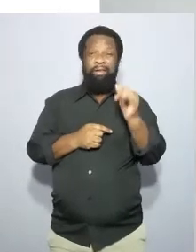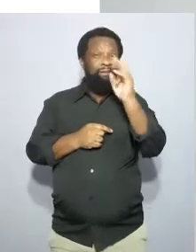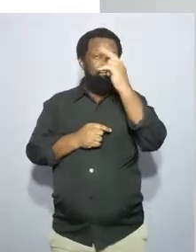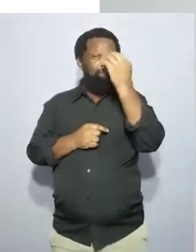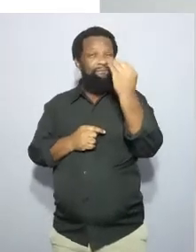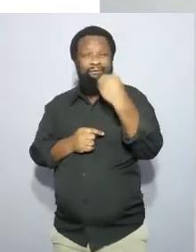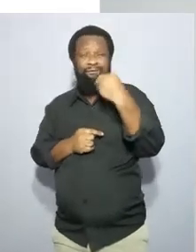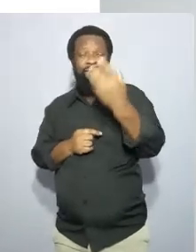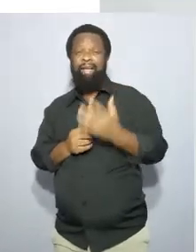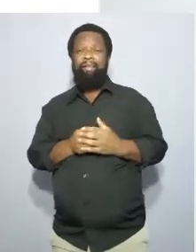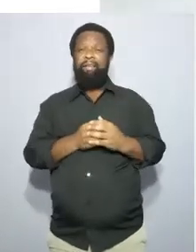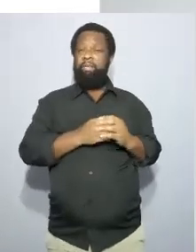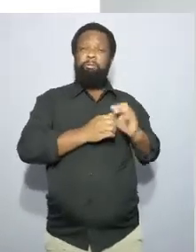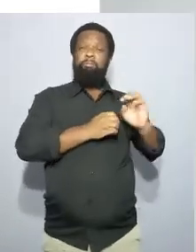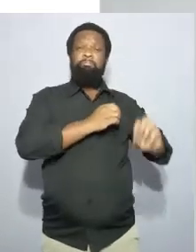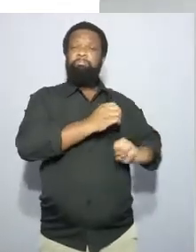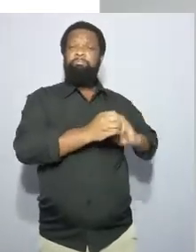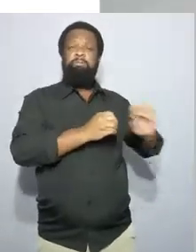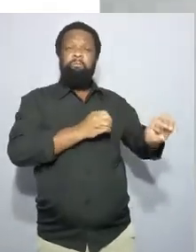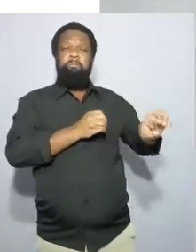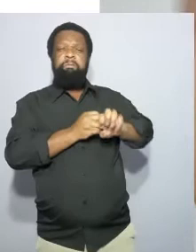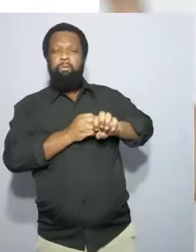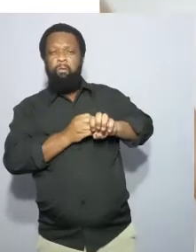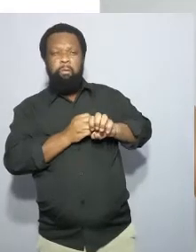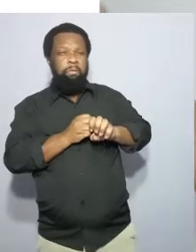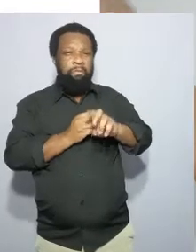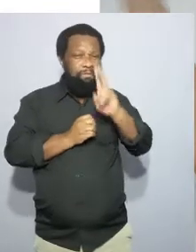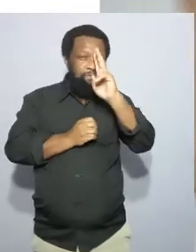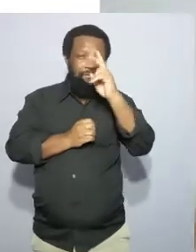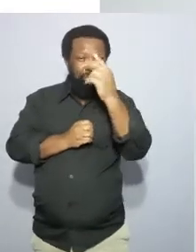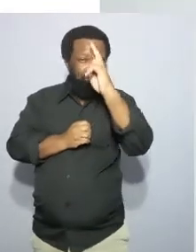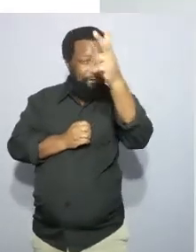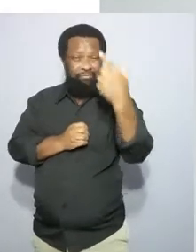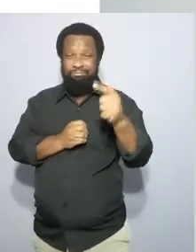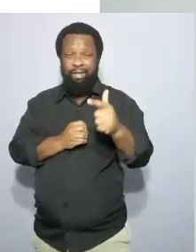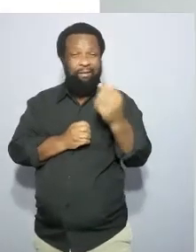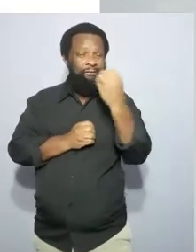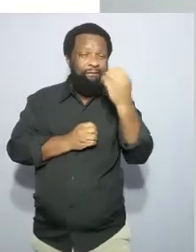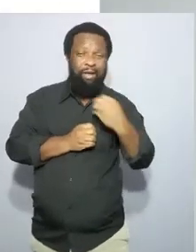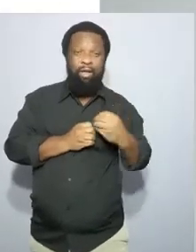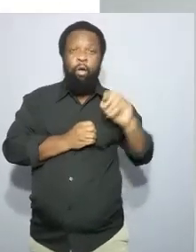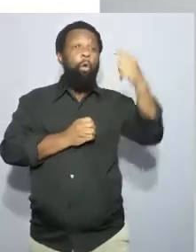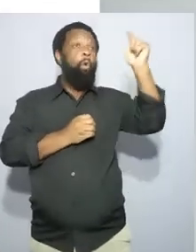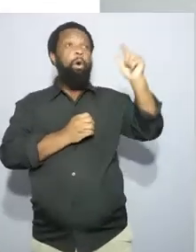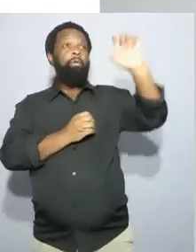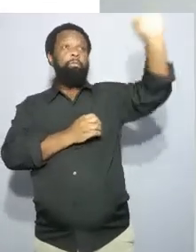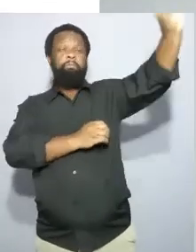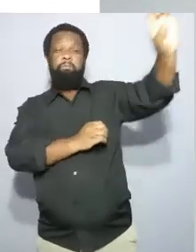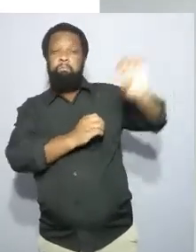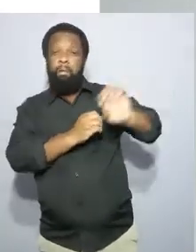elétrons dele. Não vai atrair bem o elétron que possa vir a entrar, né, na sua